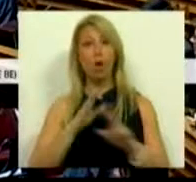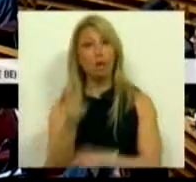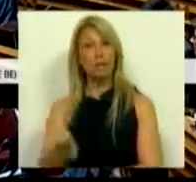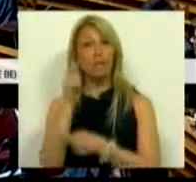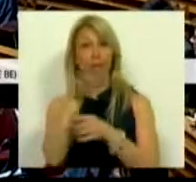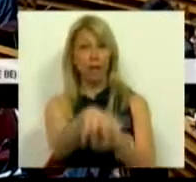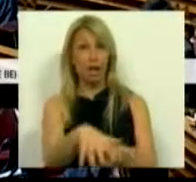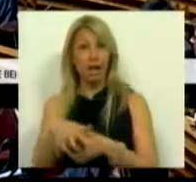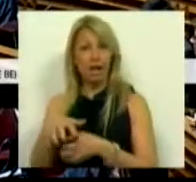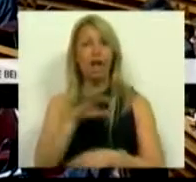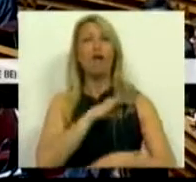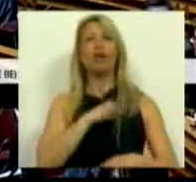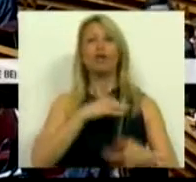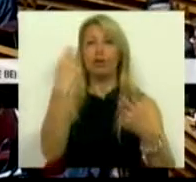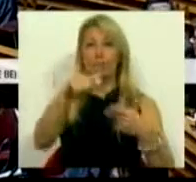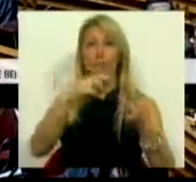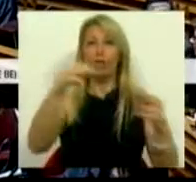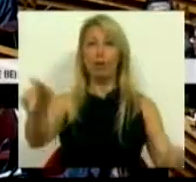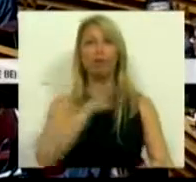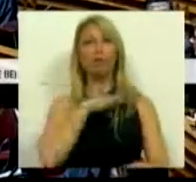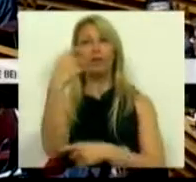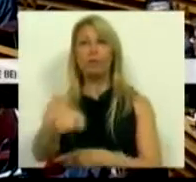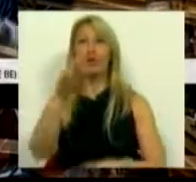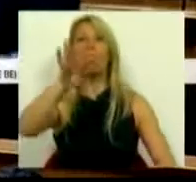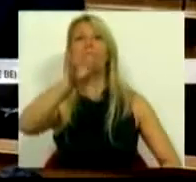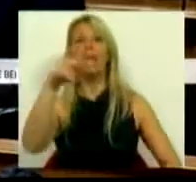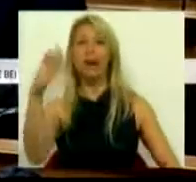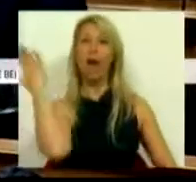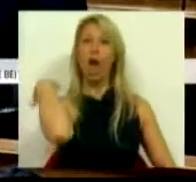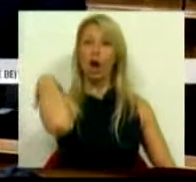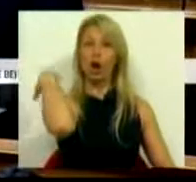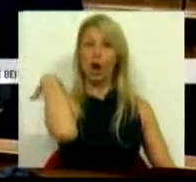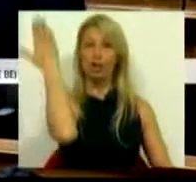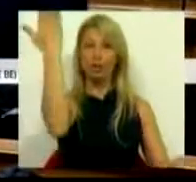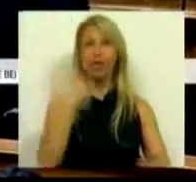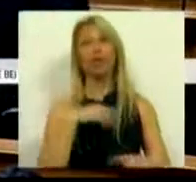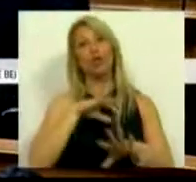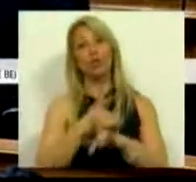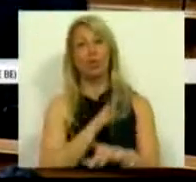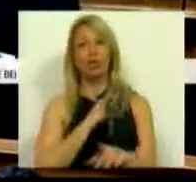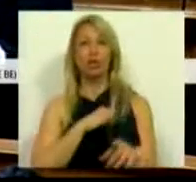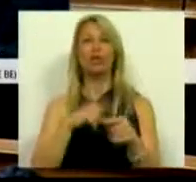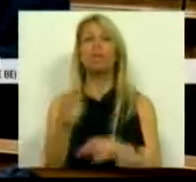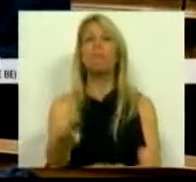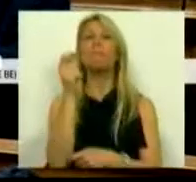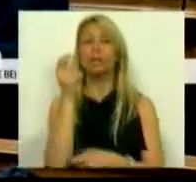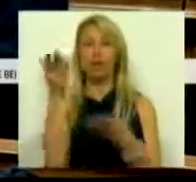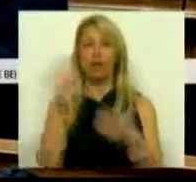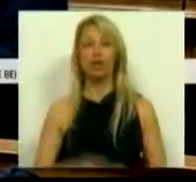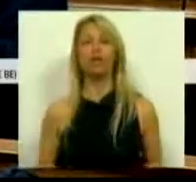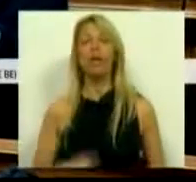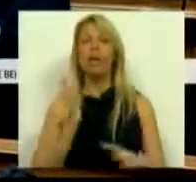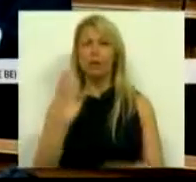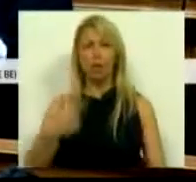senhores autarcas, senhores pescadores de Mira, da Costa da Caparica e outros senhores pescadores. Há mais de